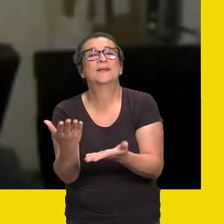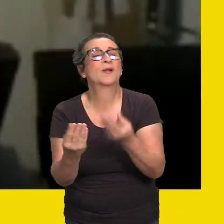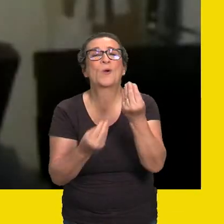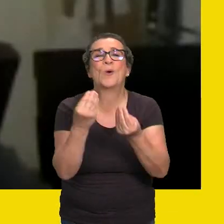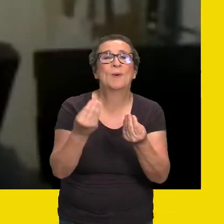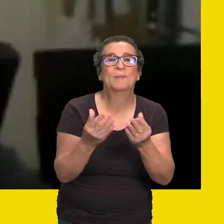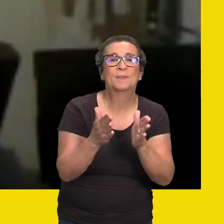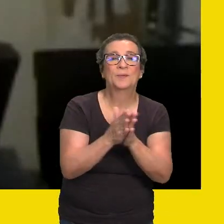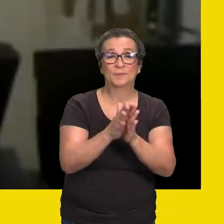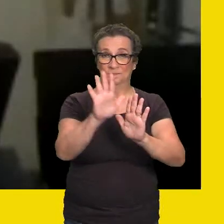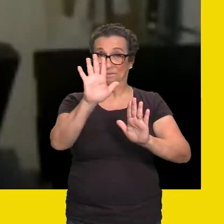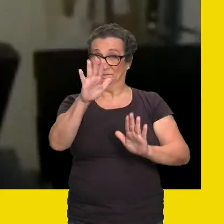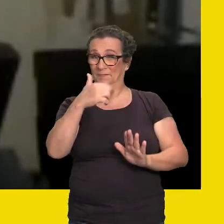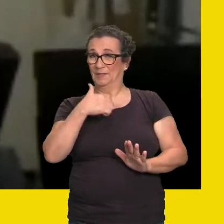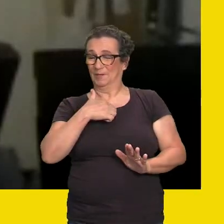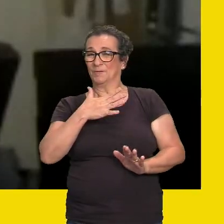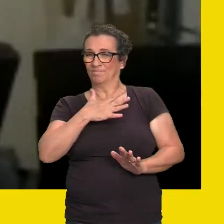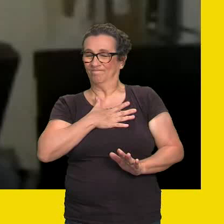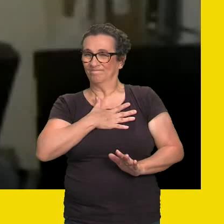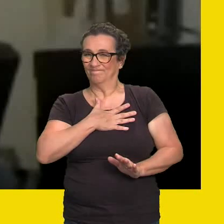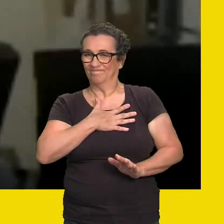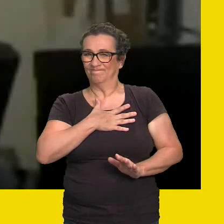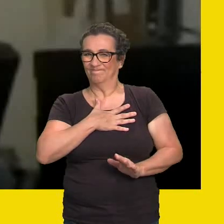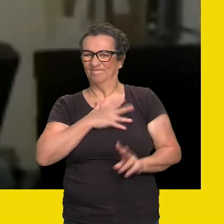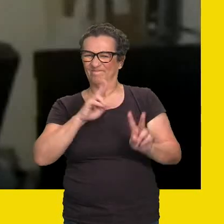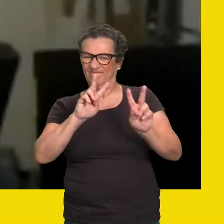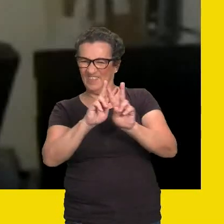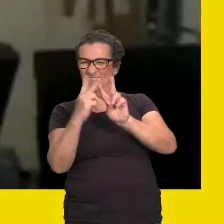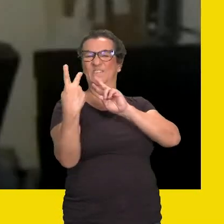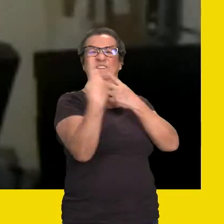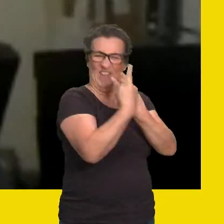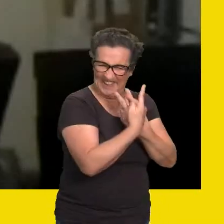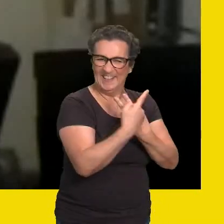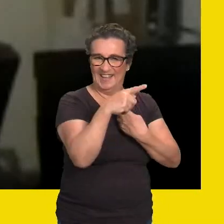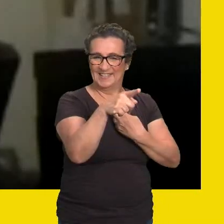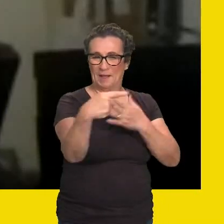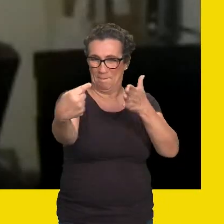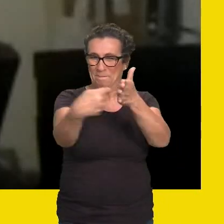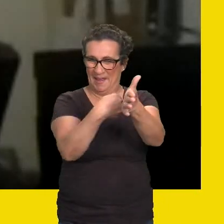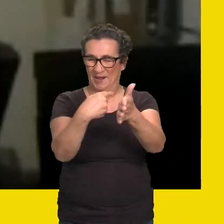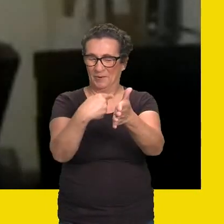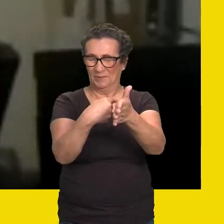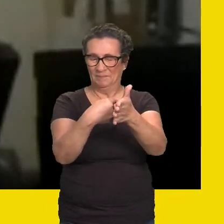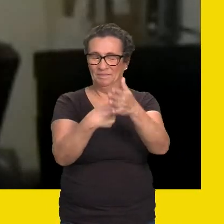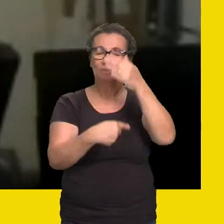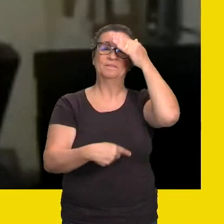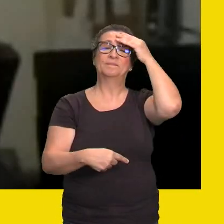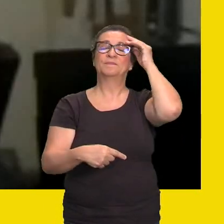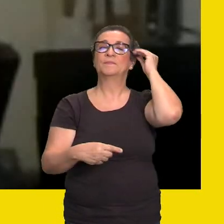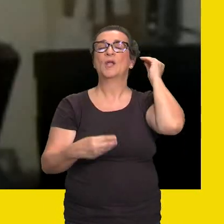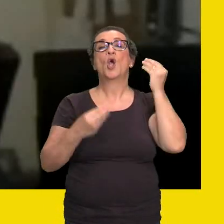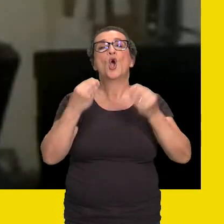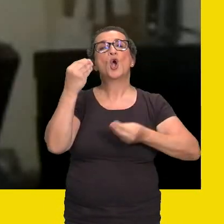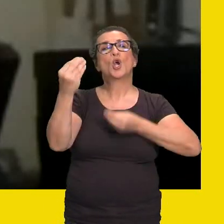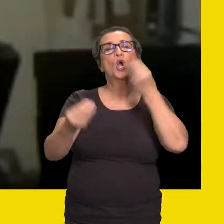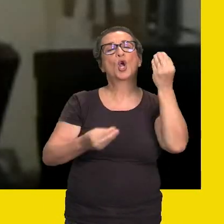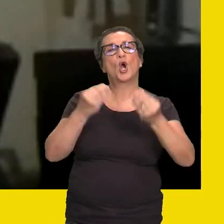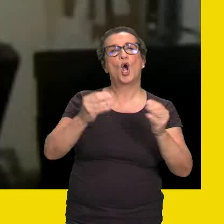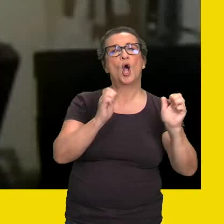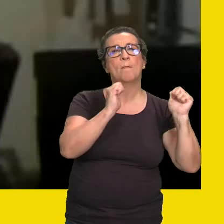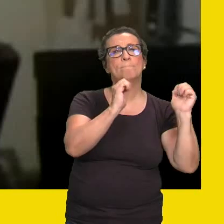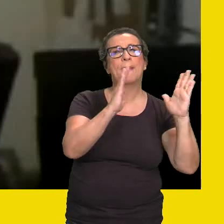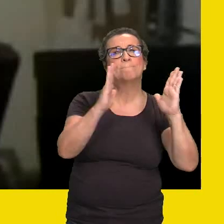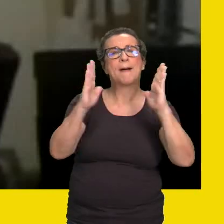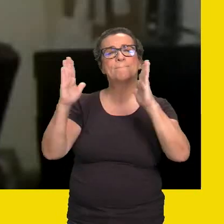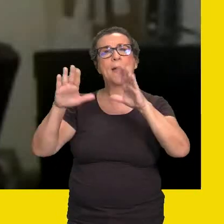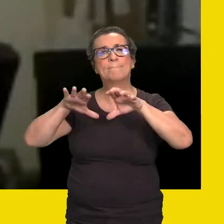Eu gostaria de inverter um pouquinho essa pergunta. Tá, a pergunta é: como os processos formativos